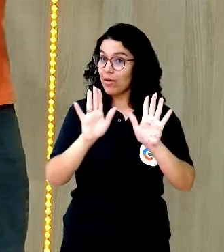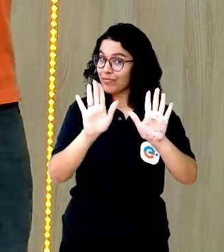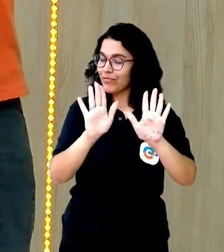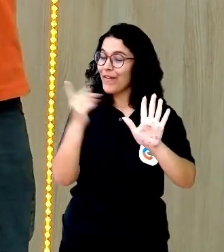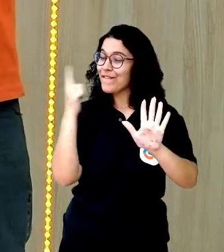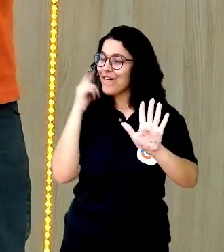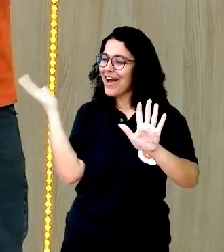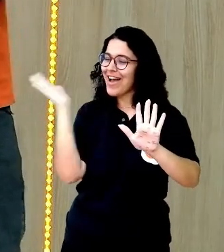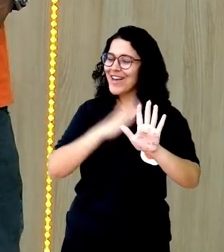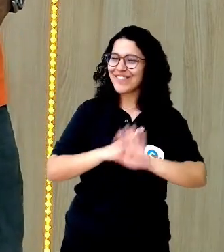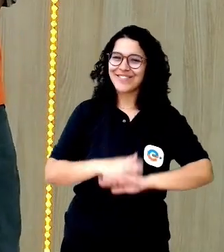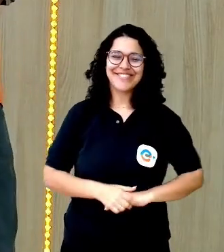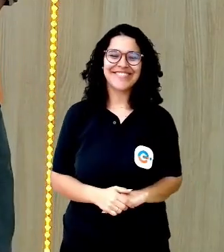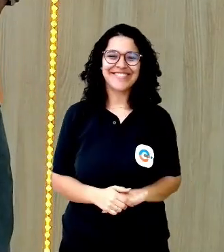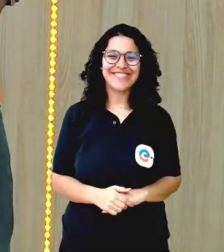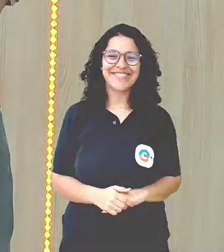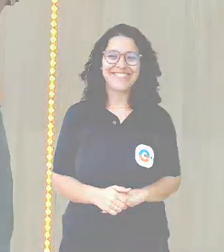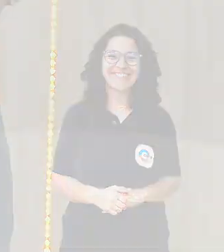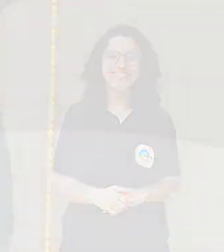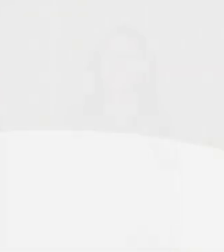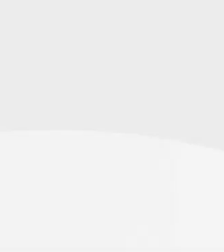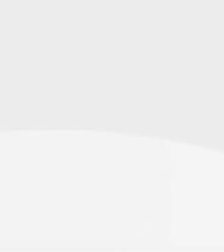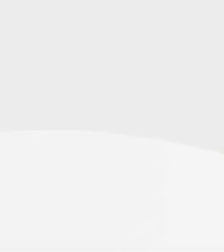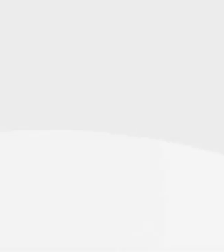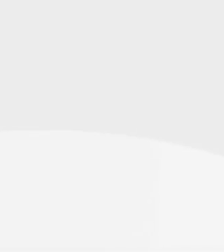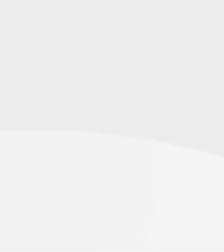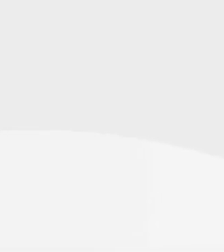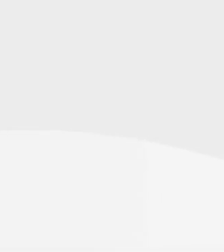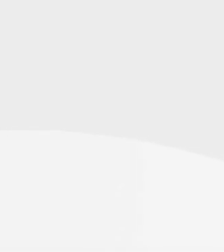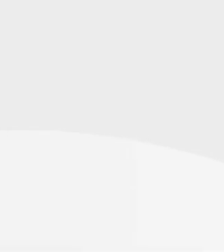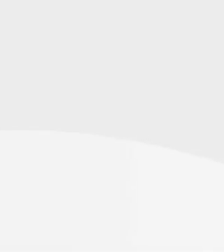Então, vem comigo nessa onda?